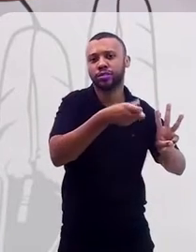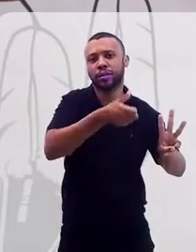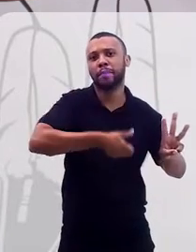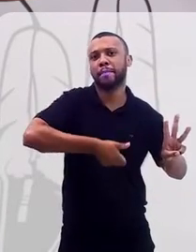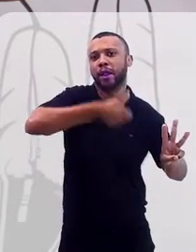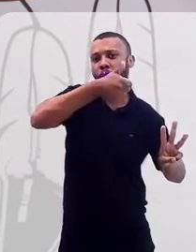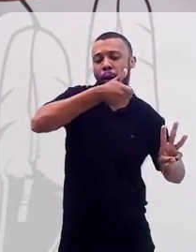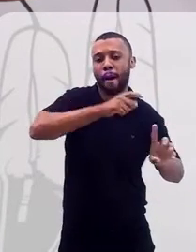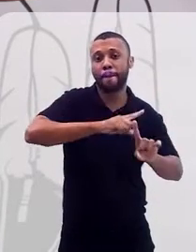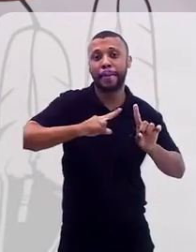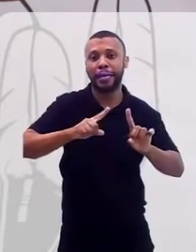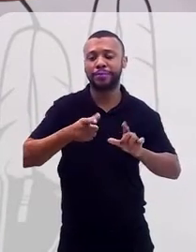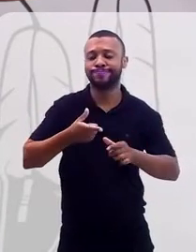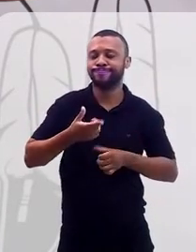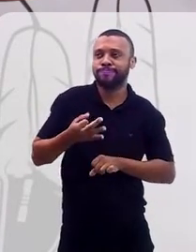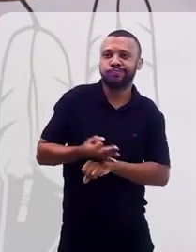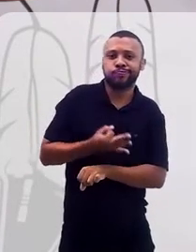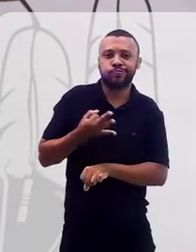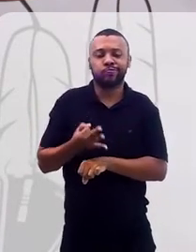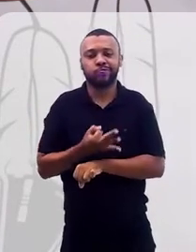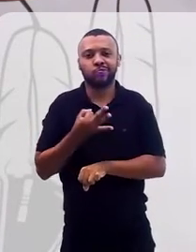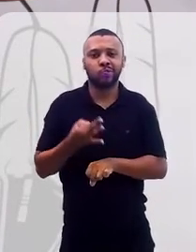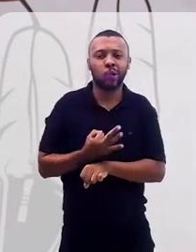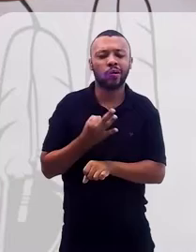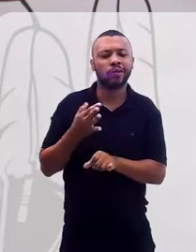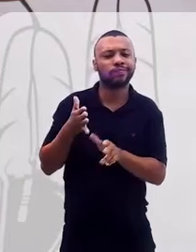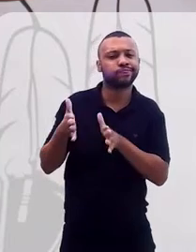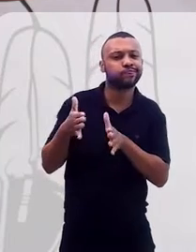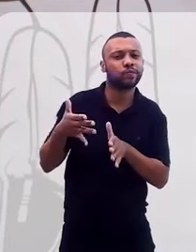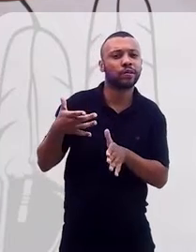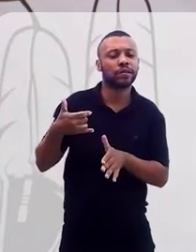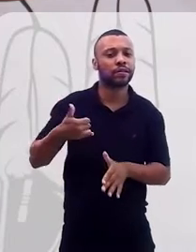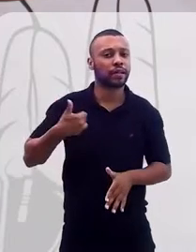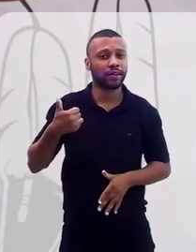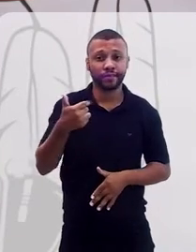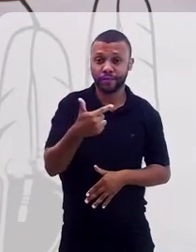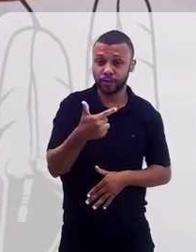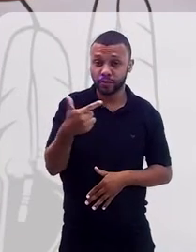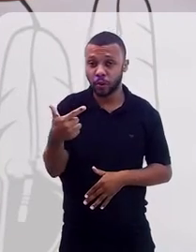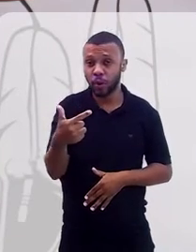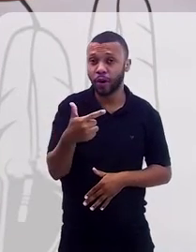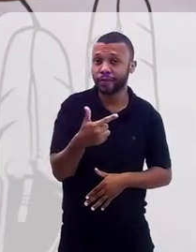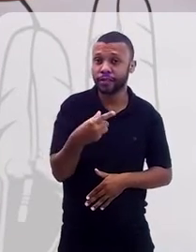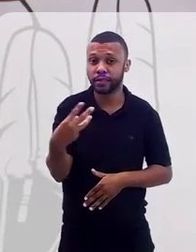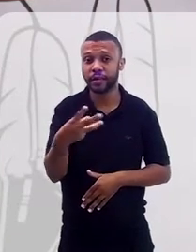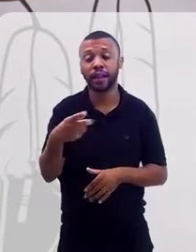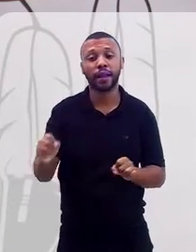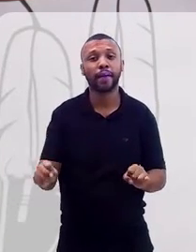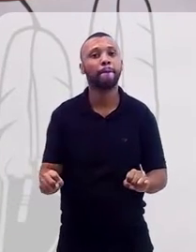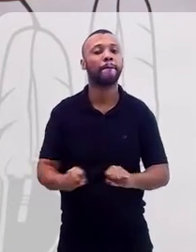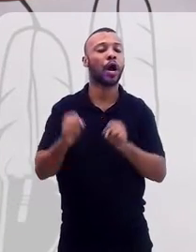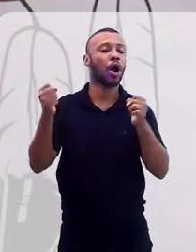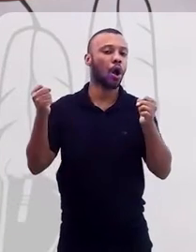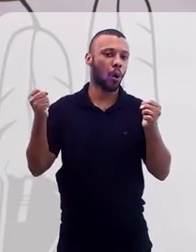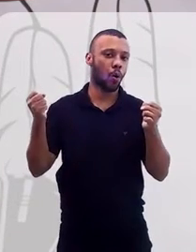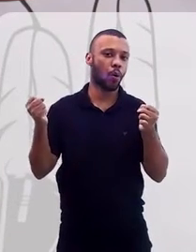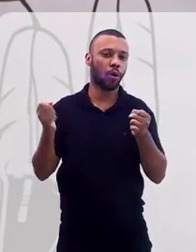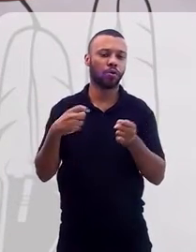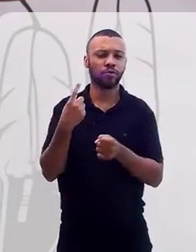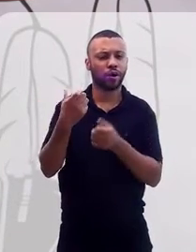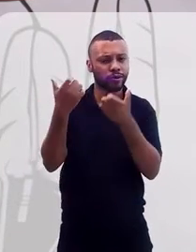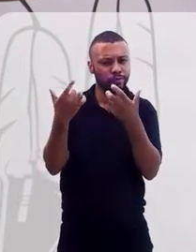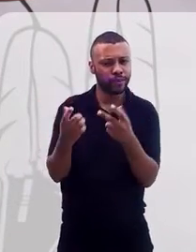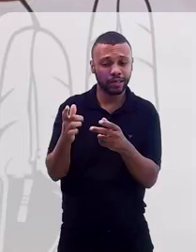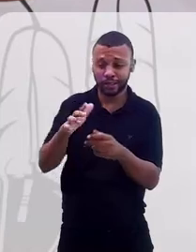fui criada para não ser indígena só que a minha alma não aguentou isso por volta de 22 23 anos ela se quebrou o que a gente chama